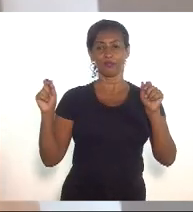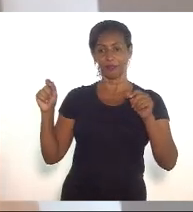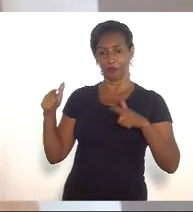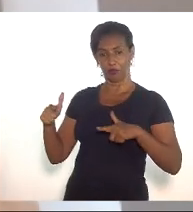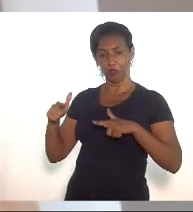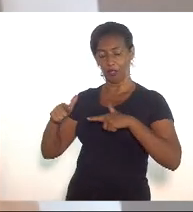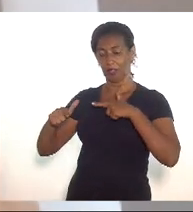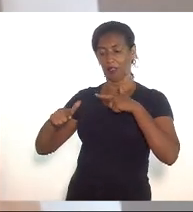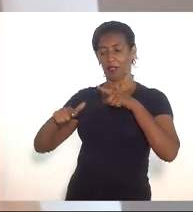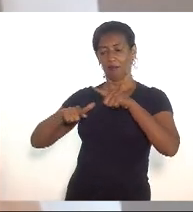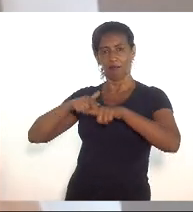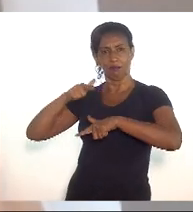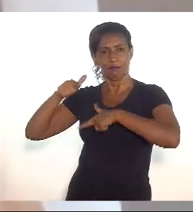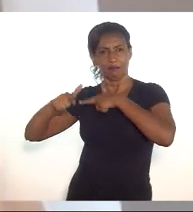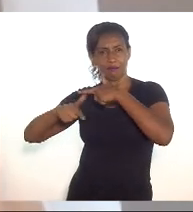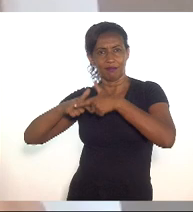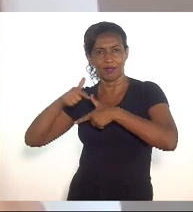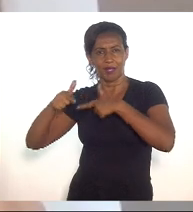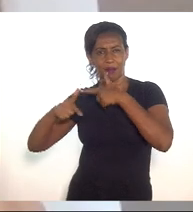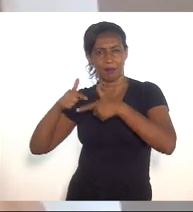através